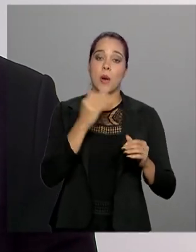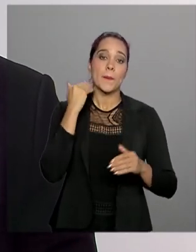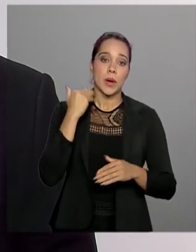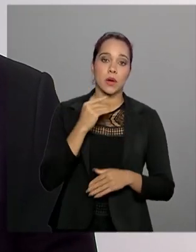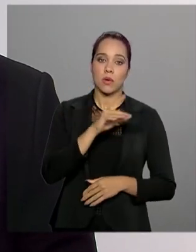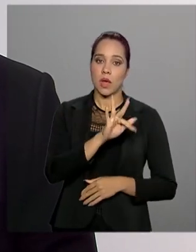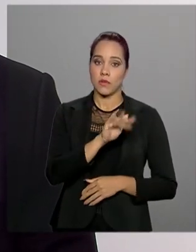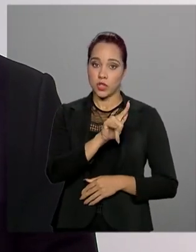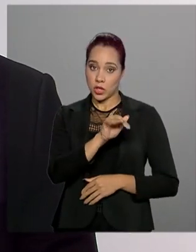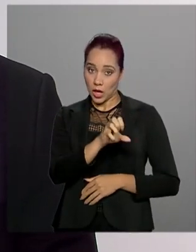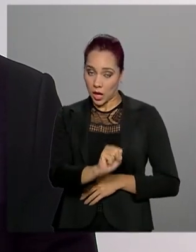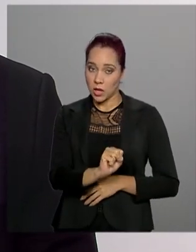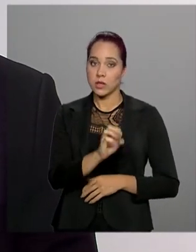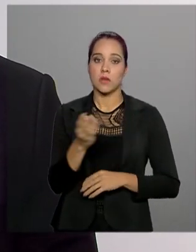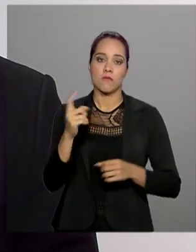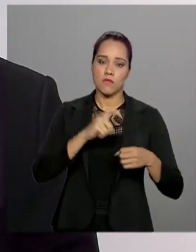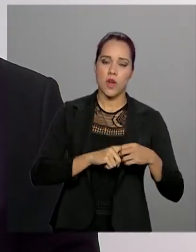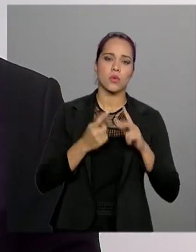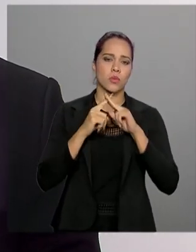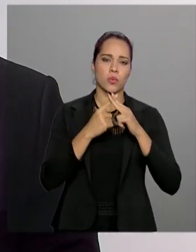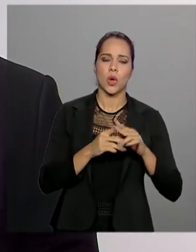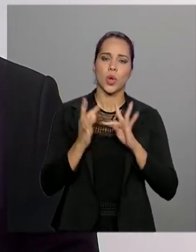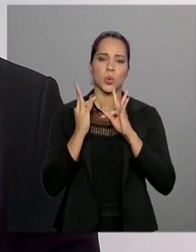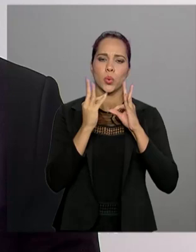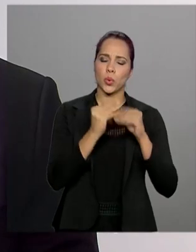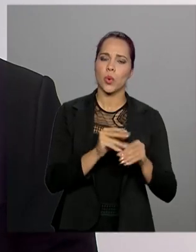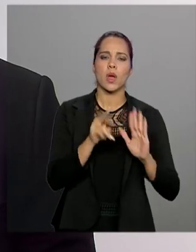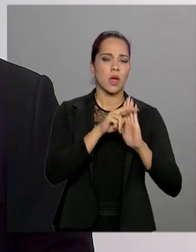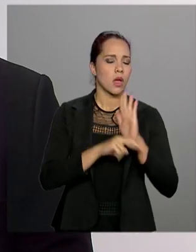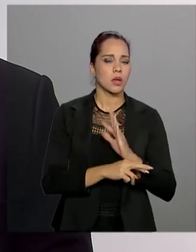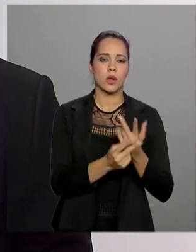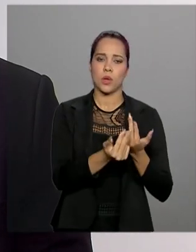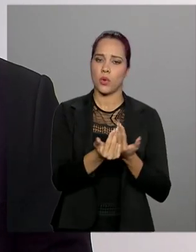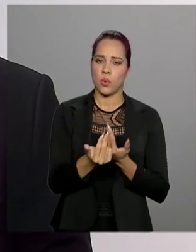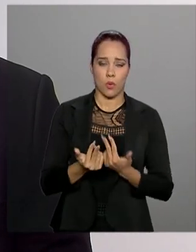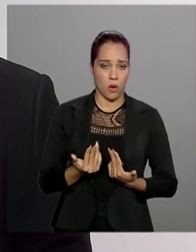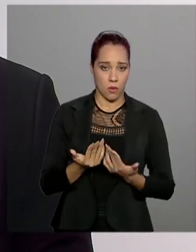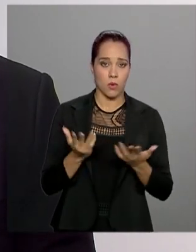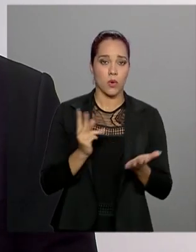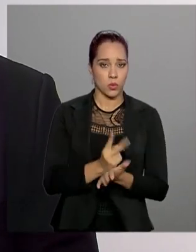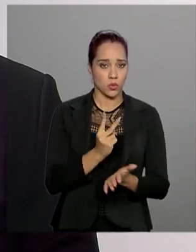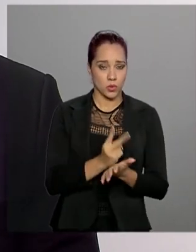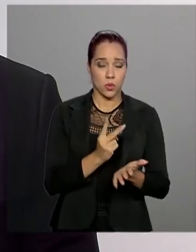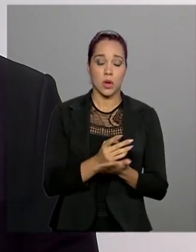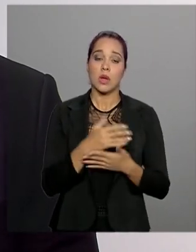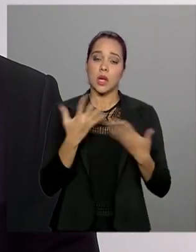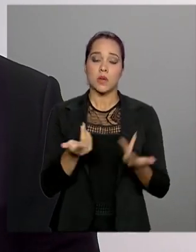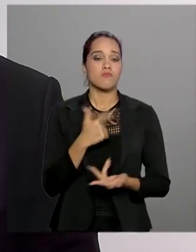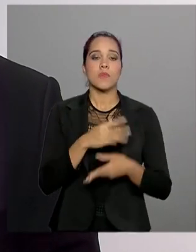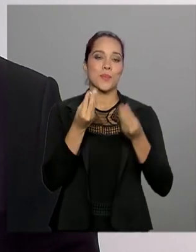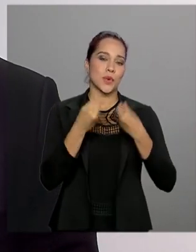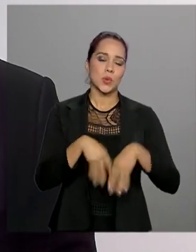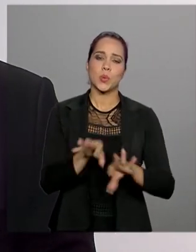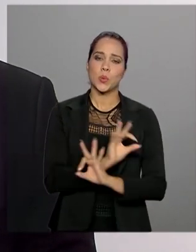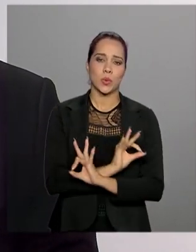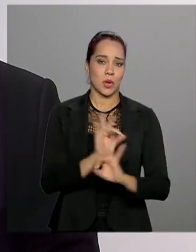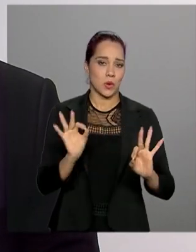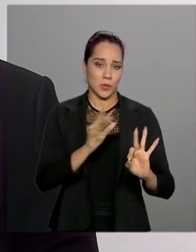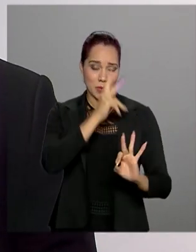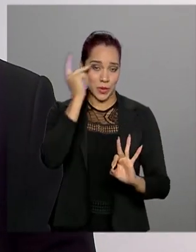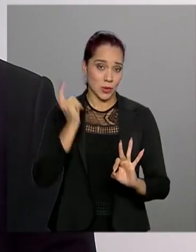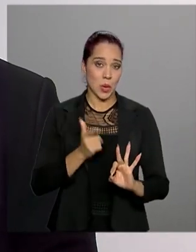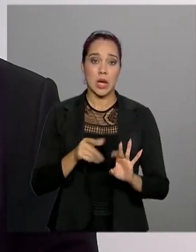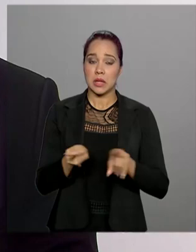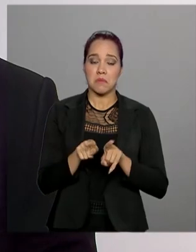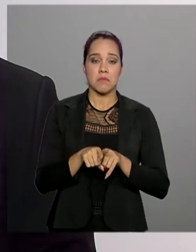trabalhador devidamente corrigido com as mesmas regras vigentes para o fundo de garantia de modo que não há prejuízo nenhum trabalhador